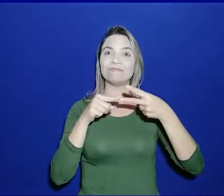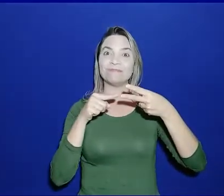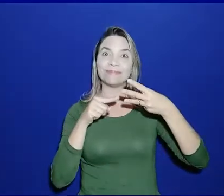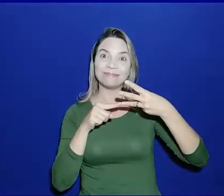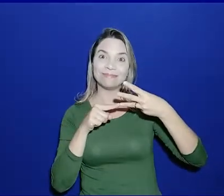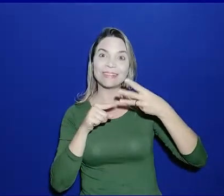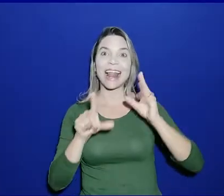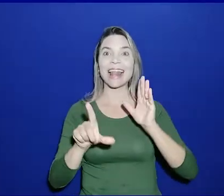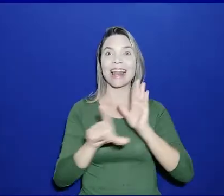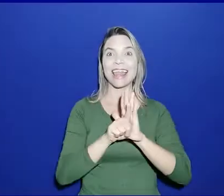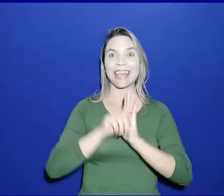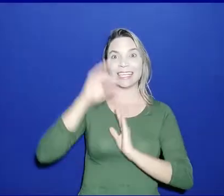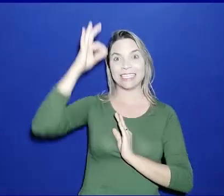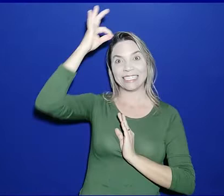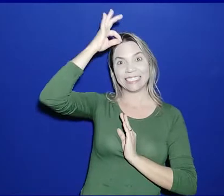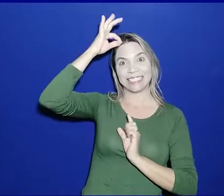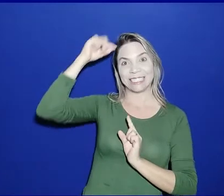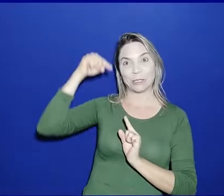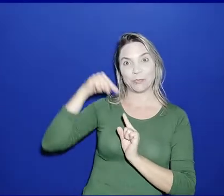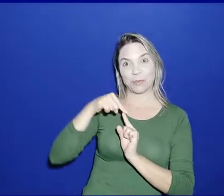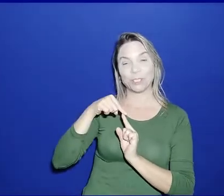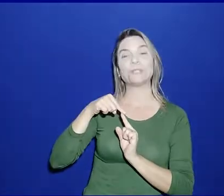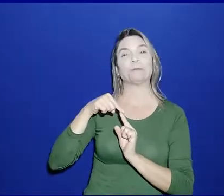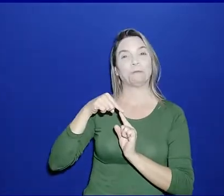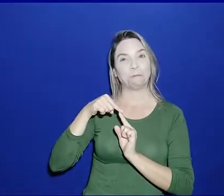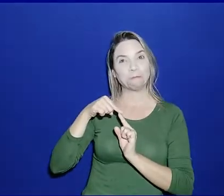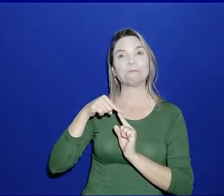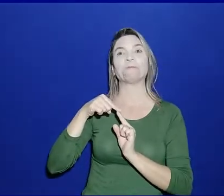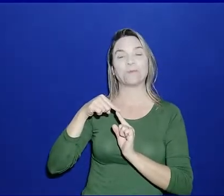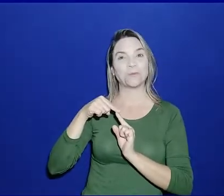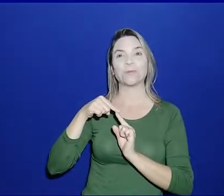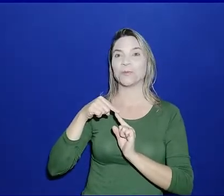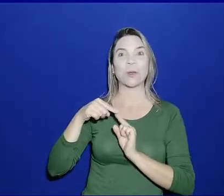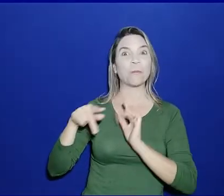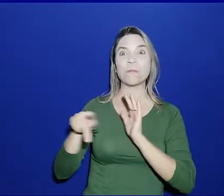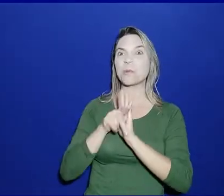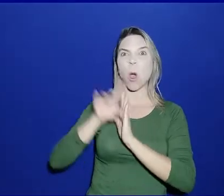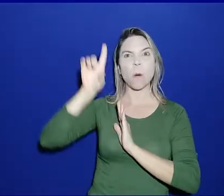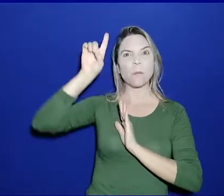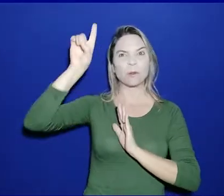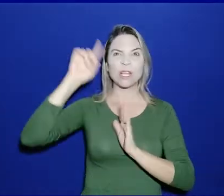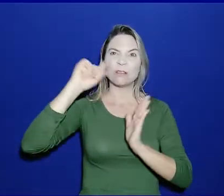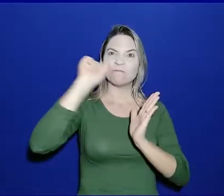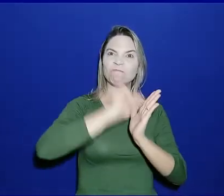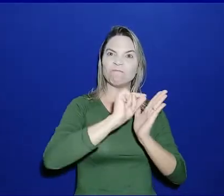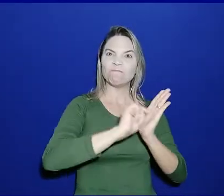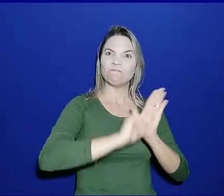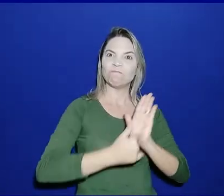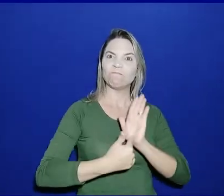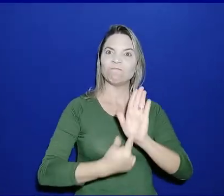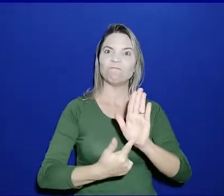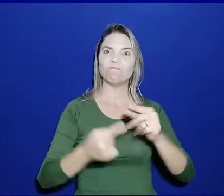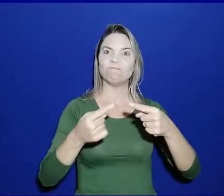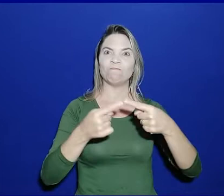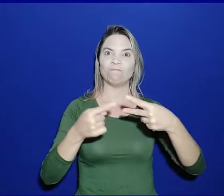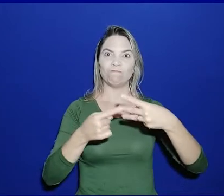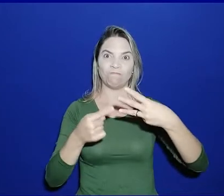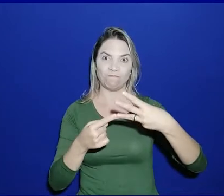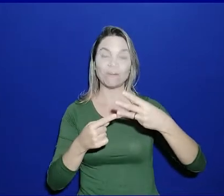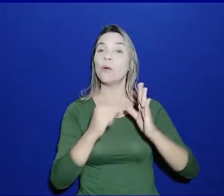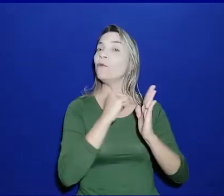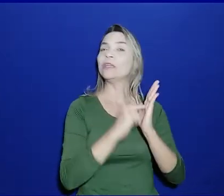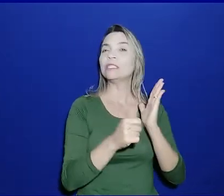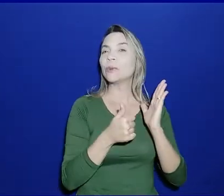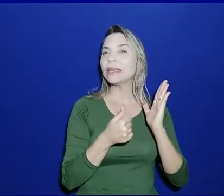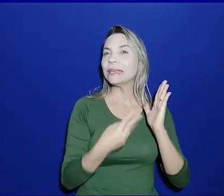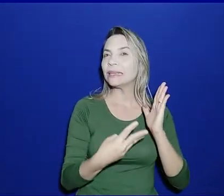leis espirituais. Leis que são confirmadas pelo próprio Deus, que não vai negar a si mesmo. O versículo